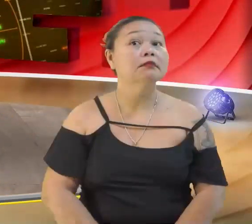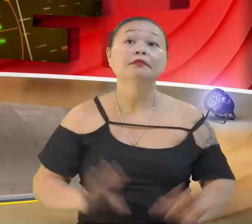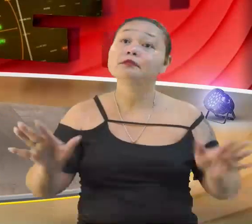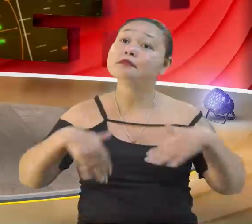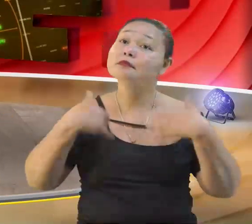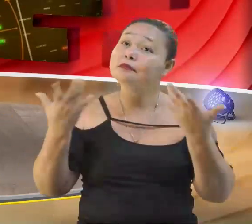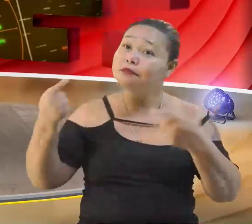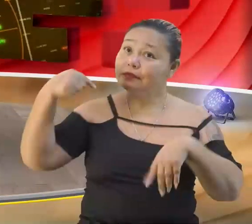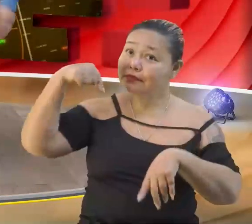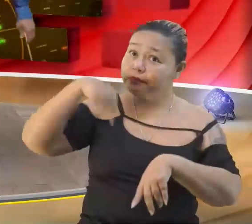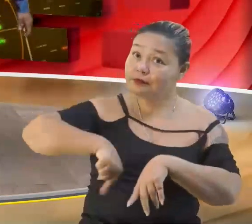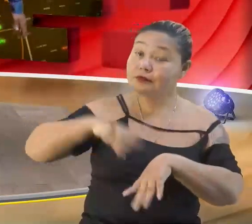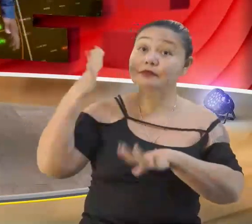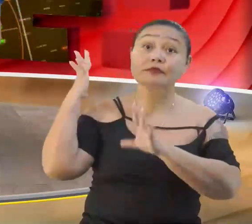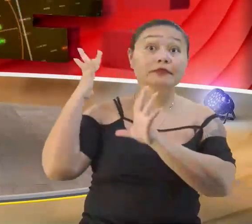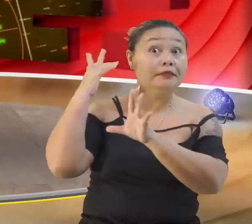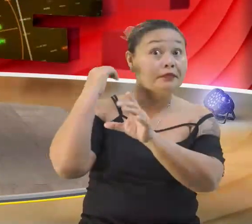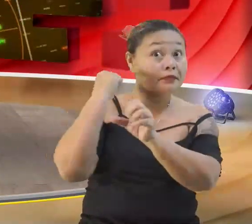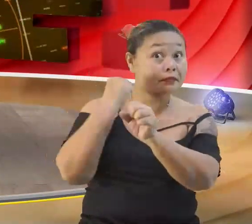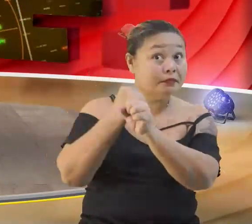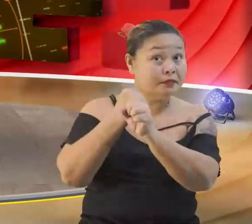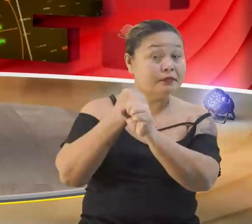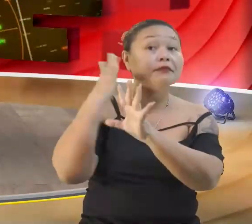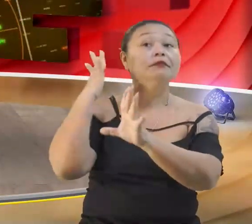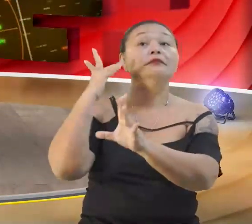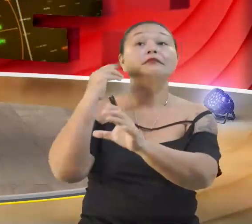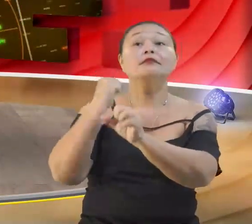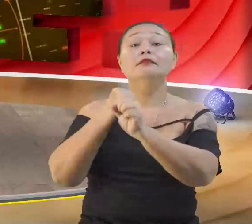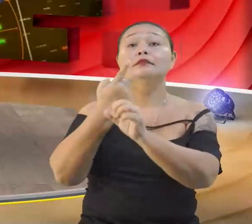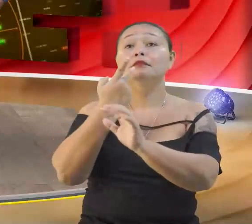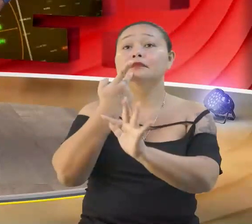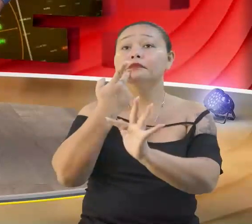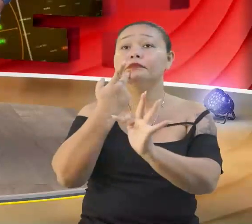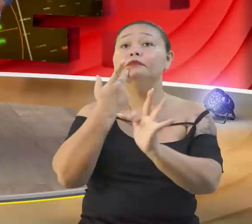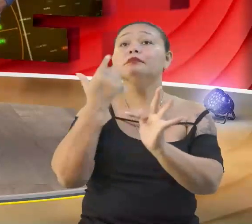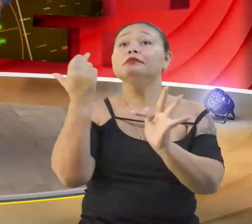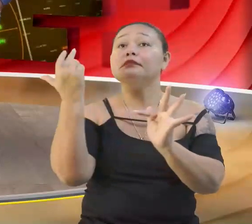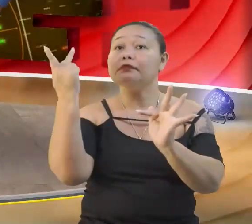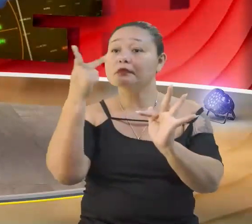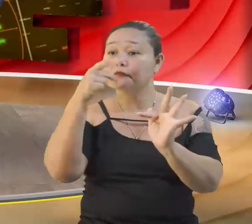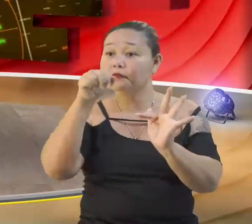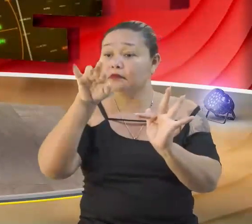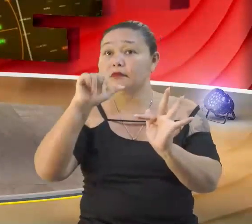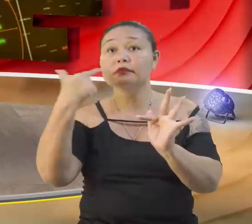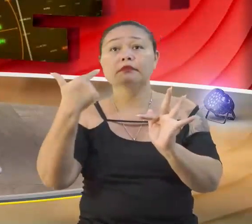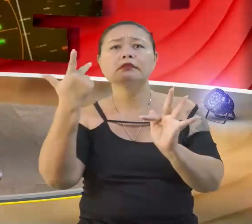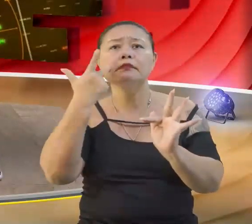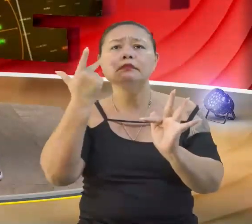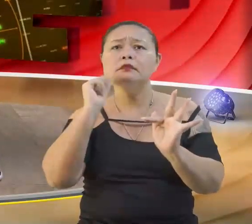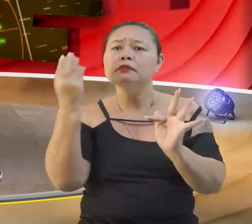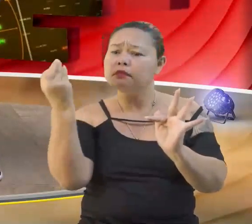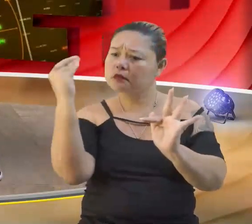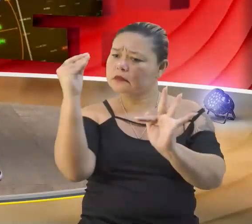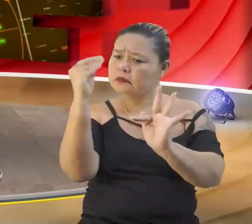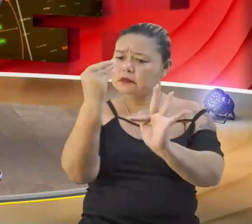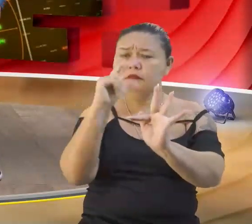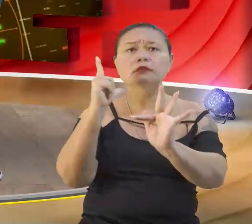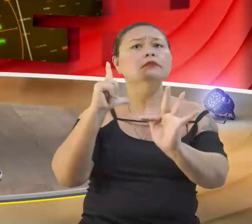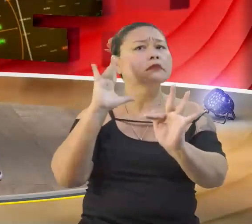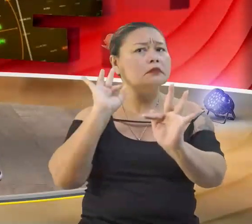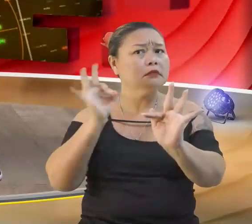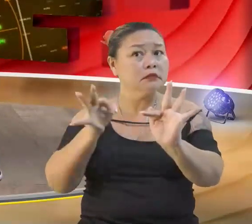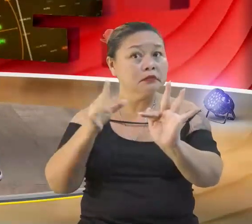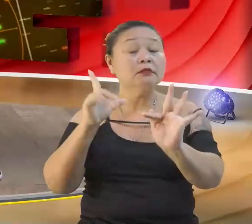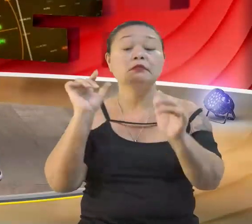Então, estamos aqui para a nossa revisão e a revisão vai falar da parte 2 do gráfico da função, Isso. onde a gente construiu agora o gráfico, certo?